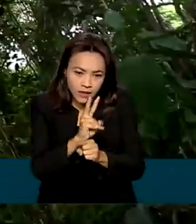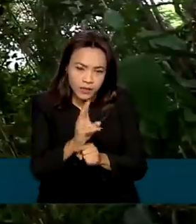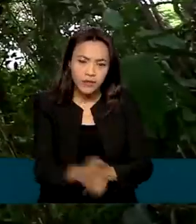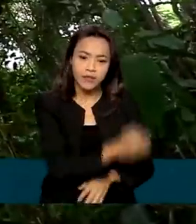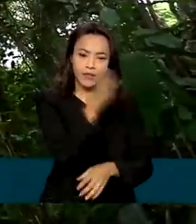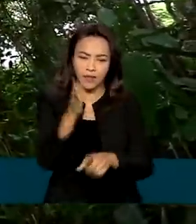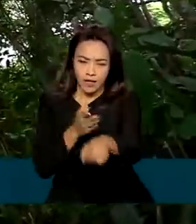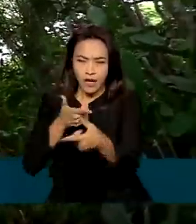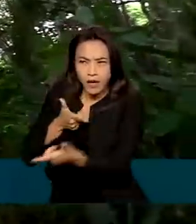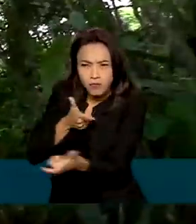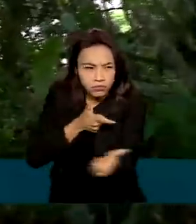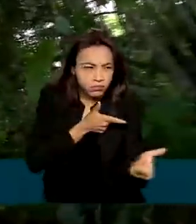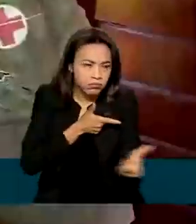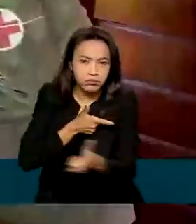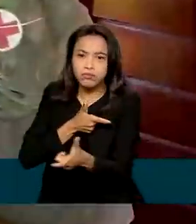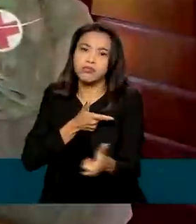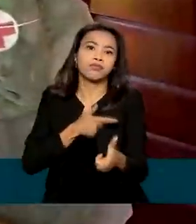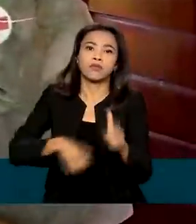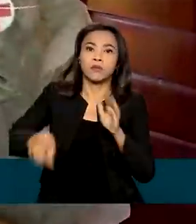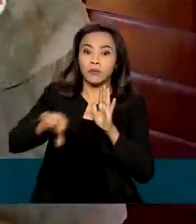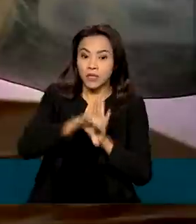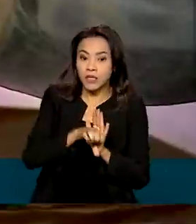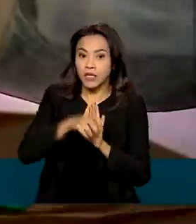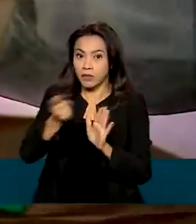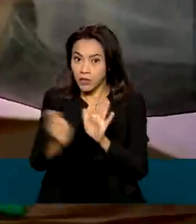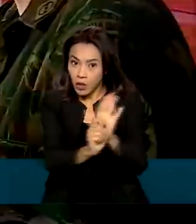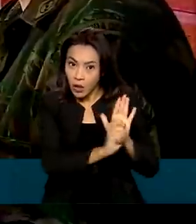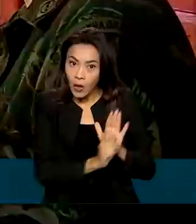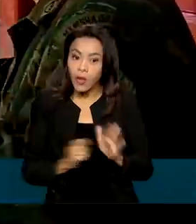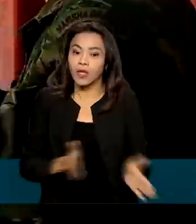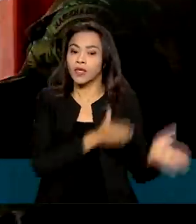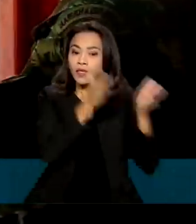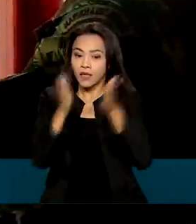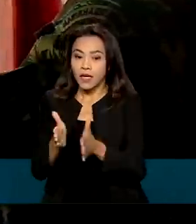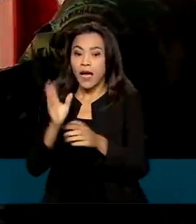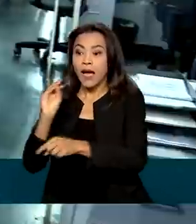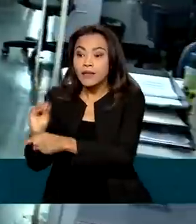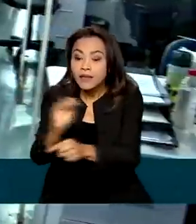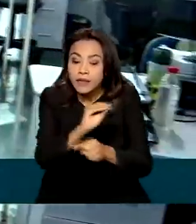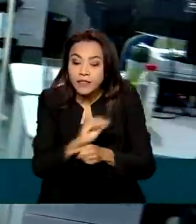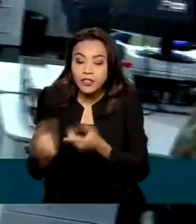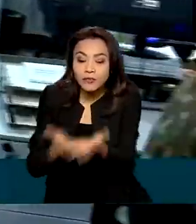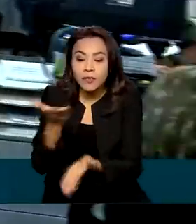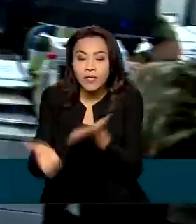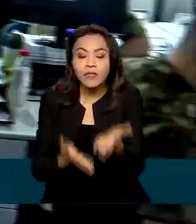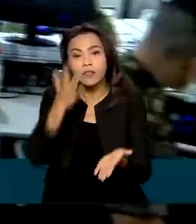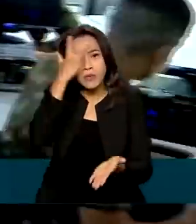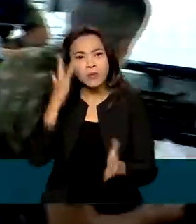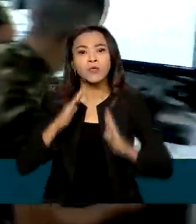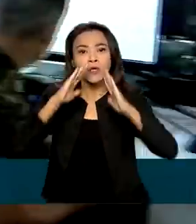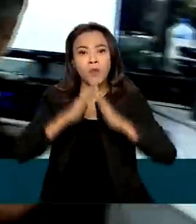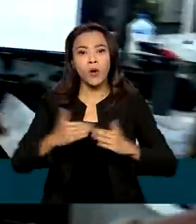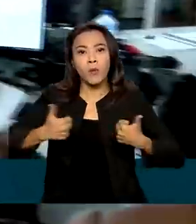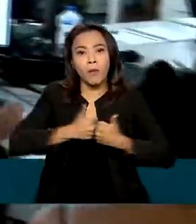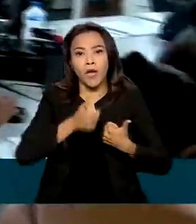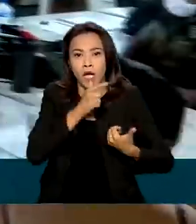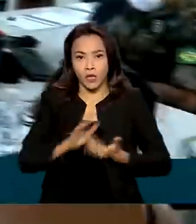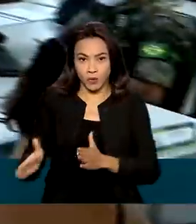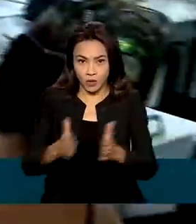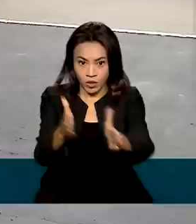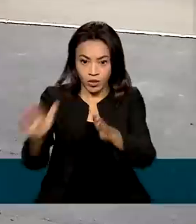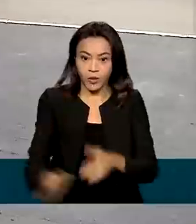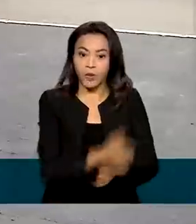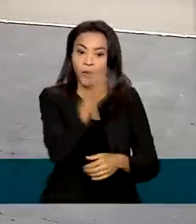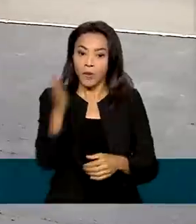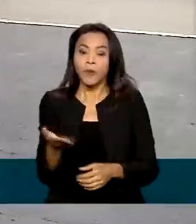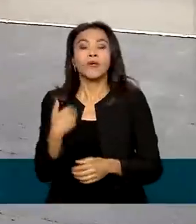de combate ao narcotráfico, no atendimento à saúde da população ribeirinha e também no trabalho em missões